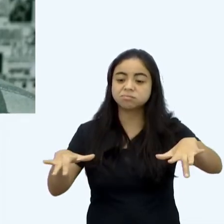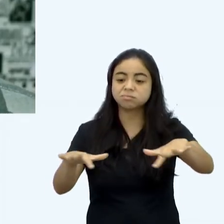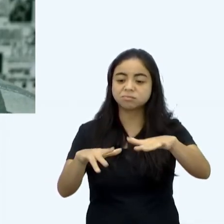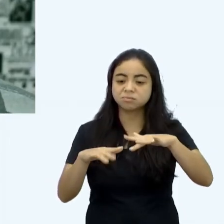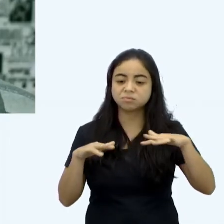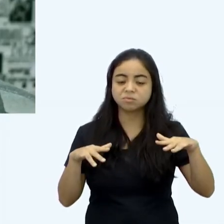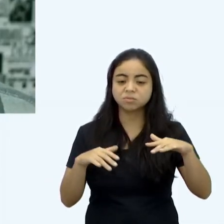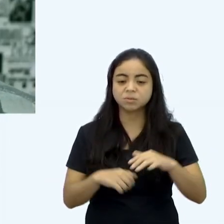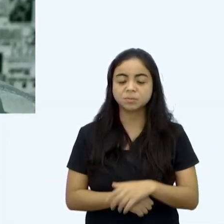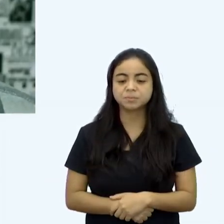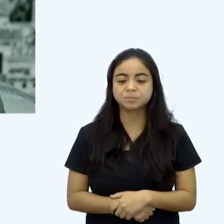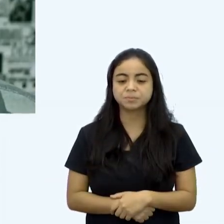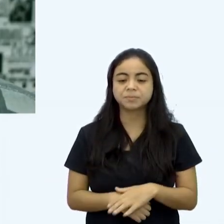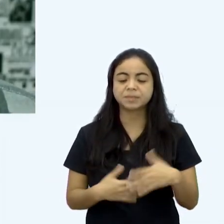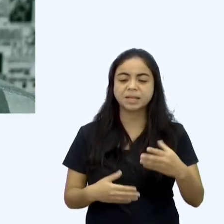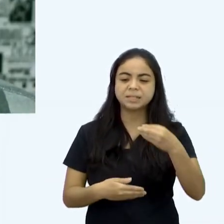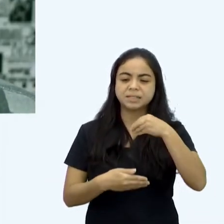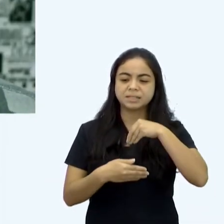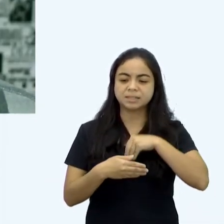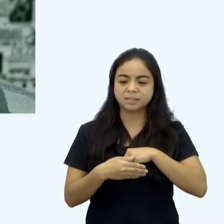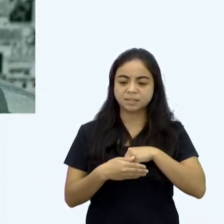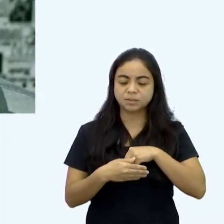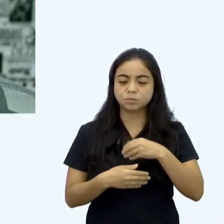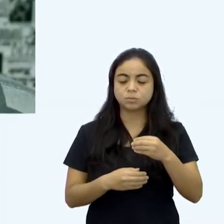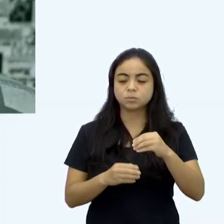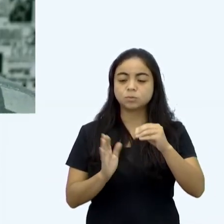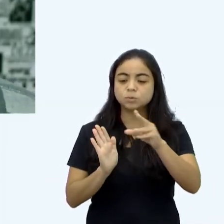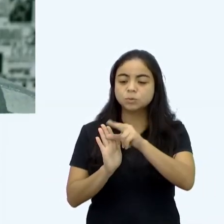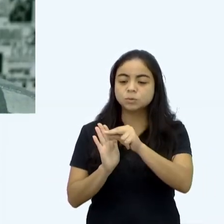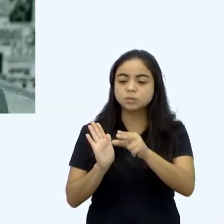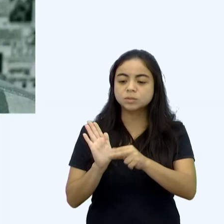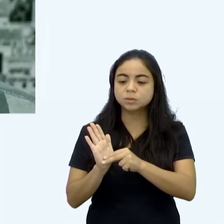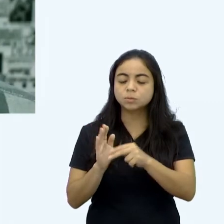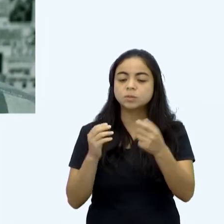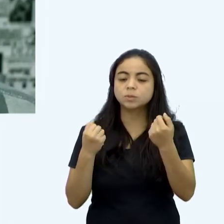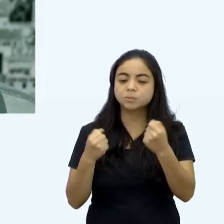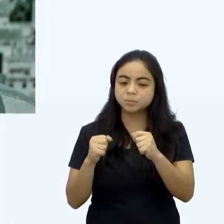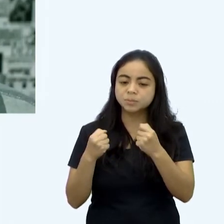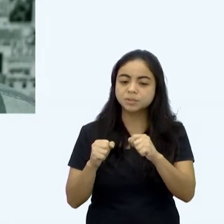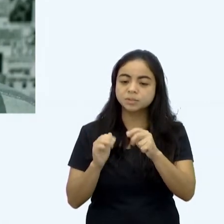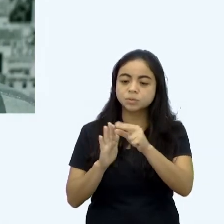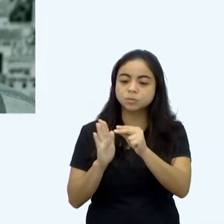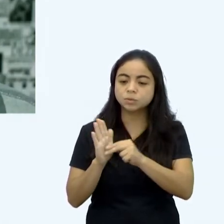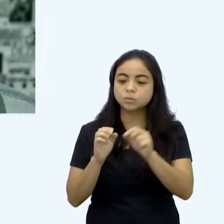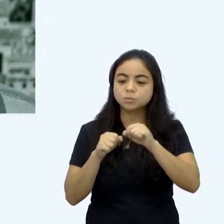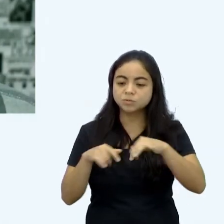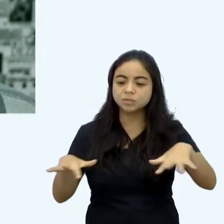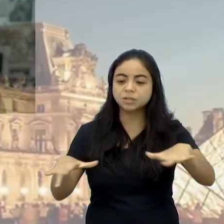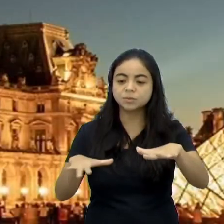esses 3 ingredientes dentro do seu conteúdo, você tem um conteúdo viral.